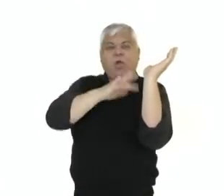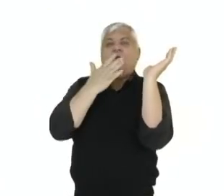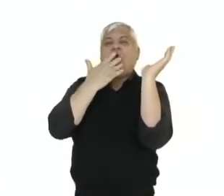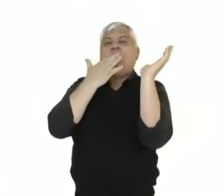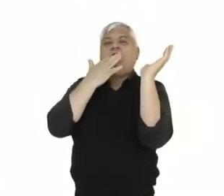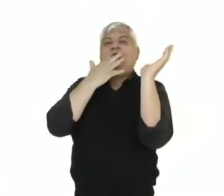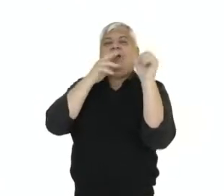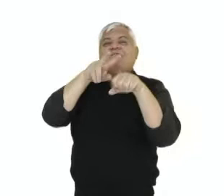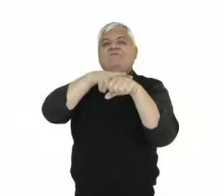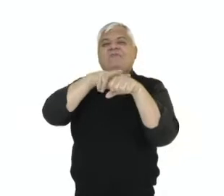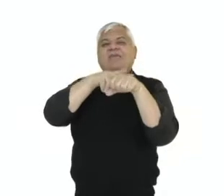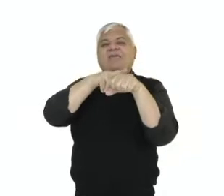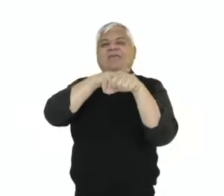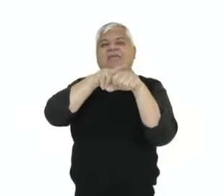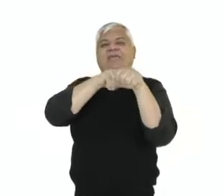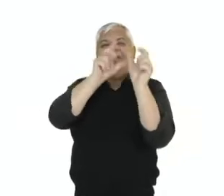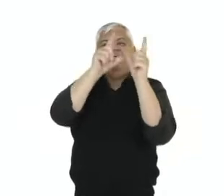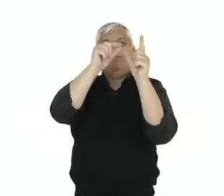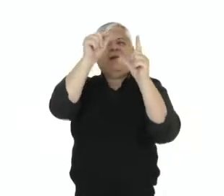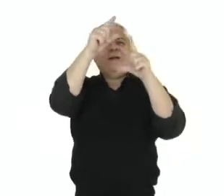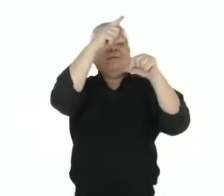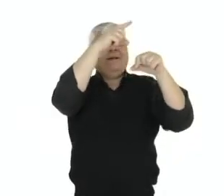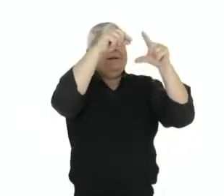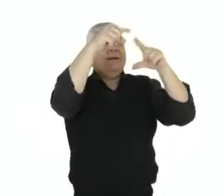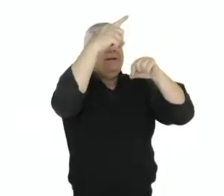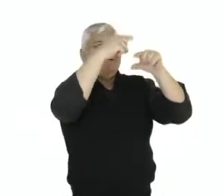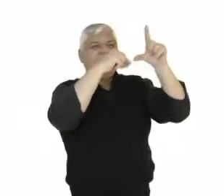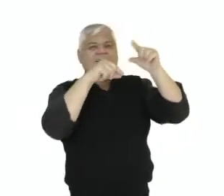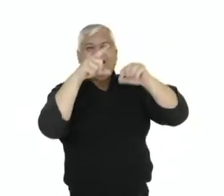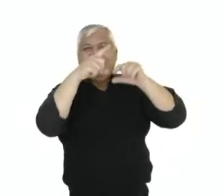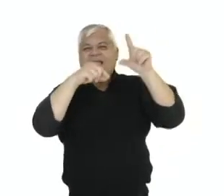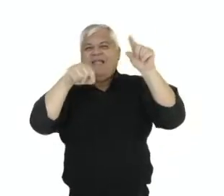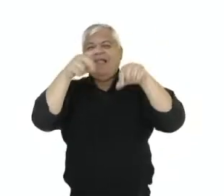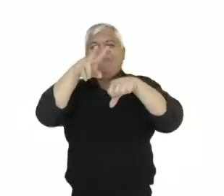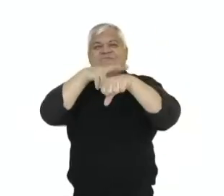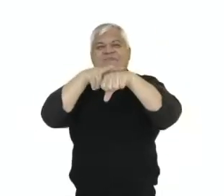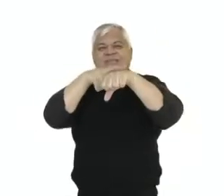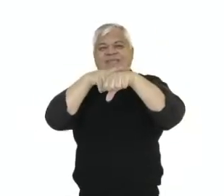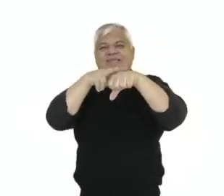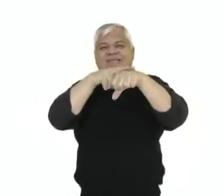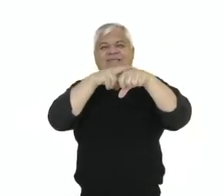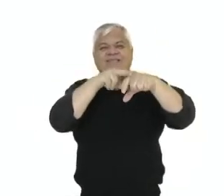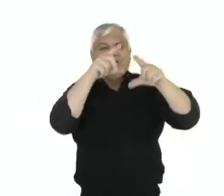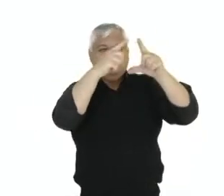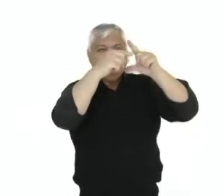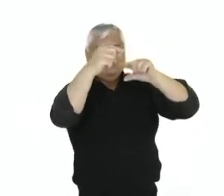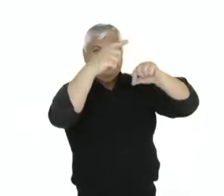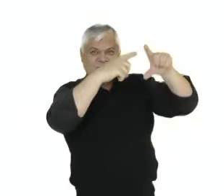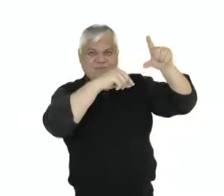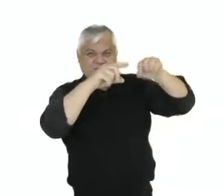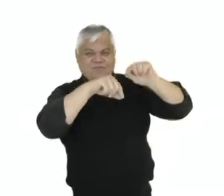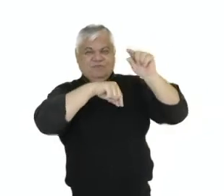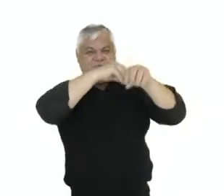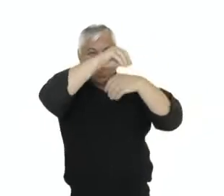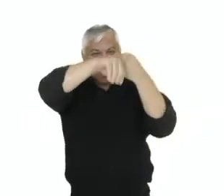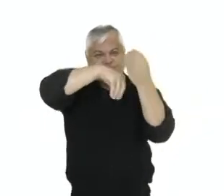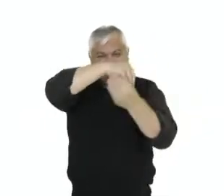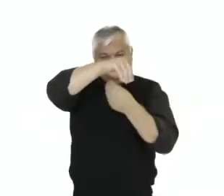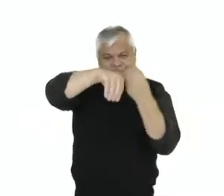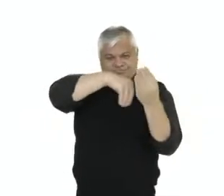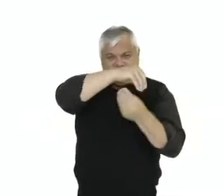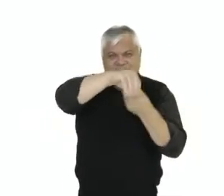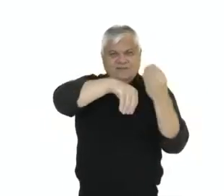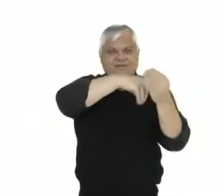verde das folhas. A clorofila é energia solar transformada A clorofila e a energia solar transformam os